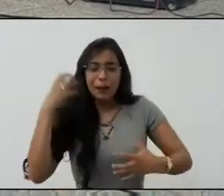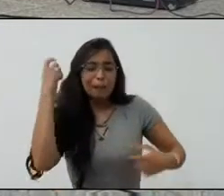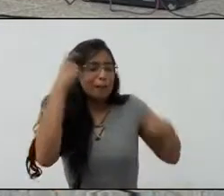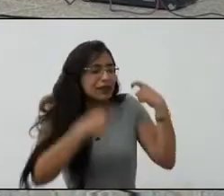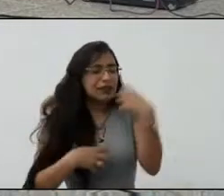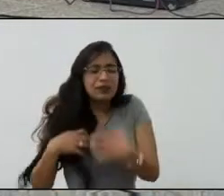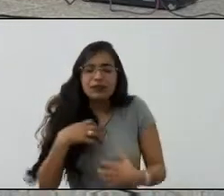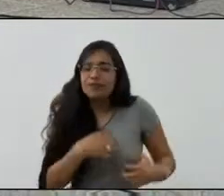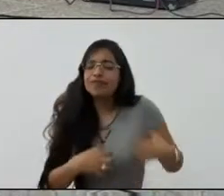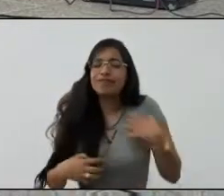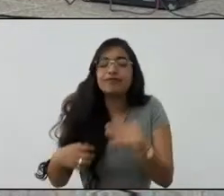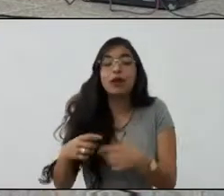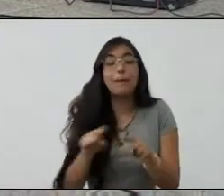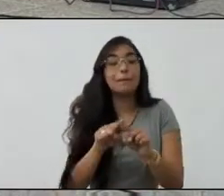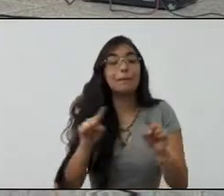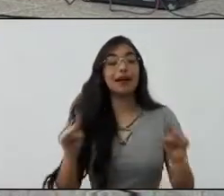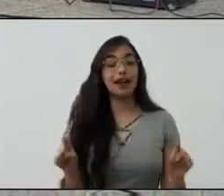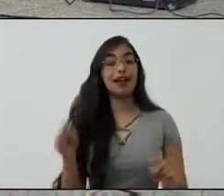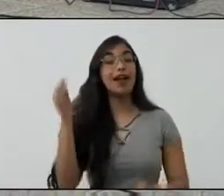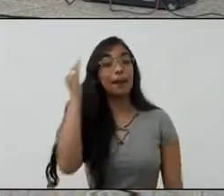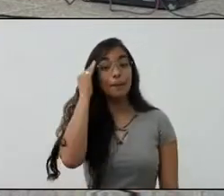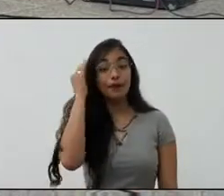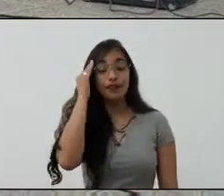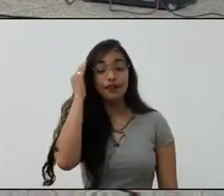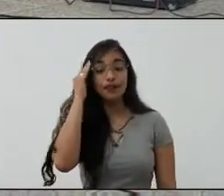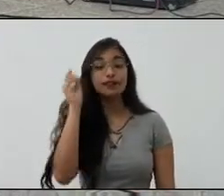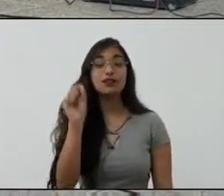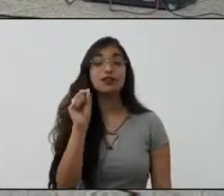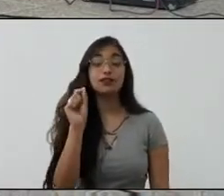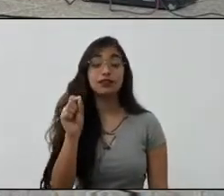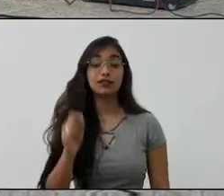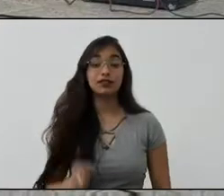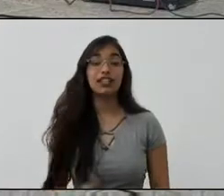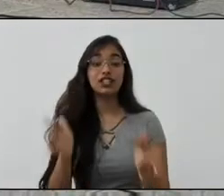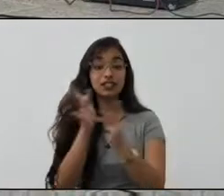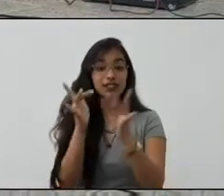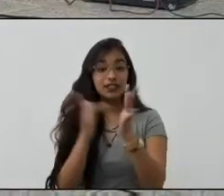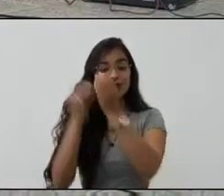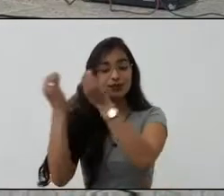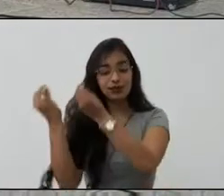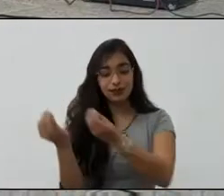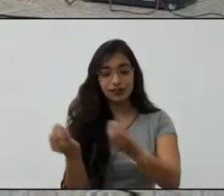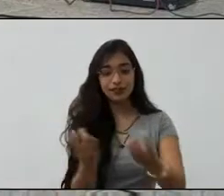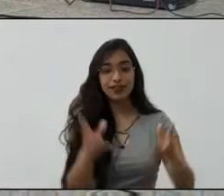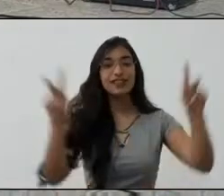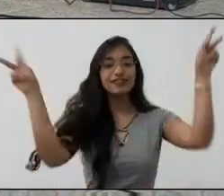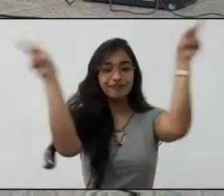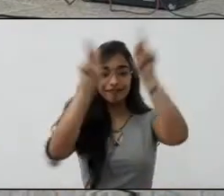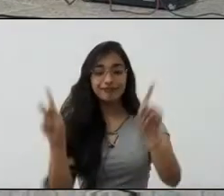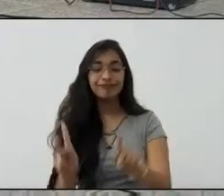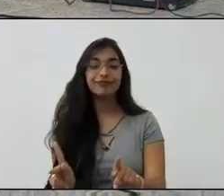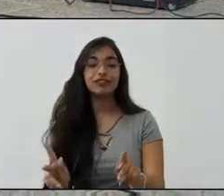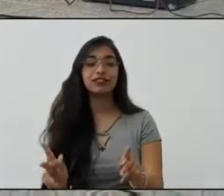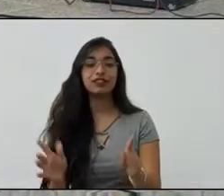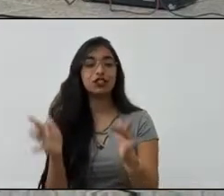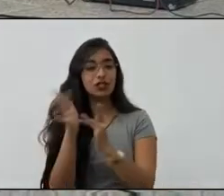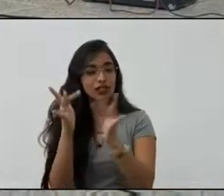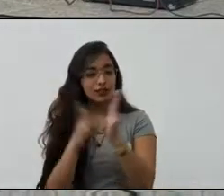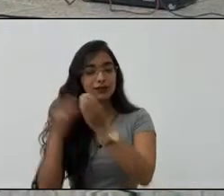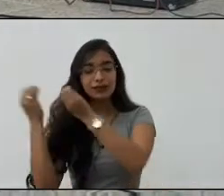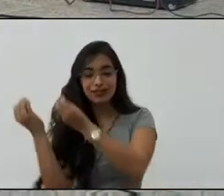vidas, mas pense no que eu estou dizendo nesse momento. Deixo-vos a paz, a minha paz vos